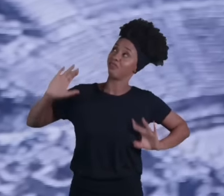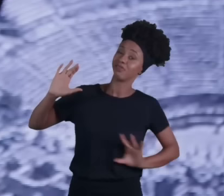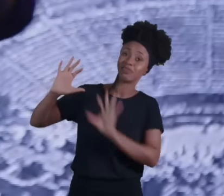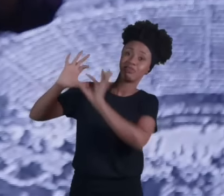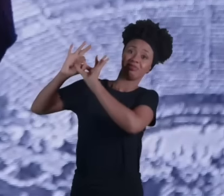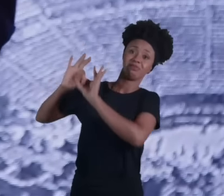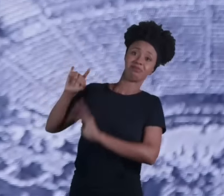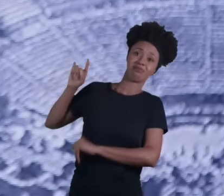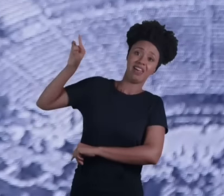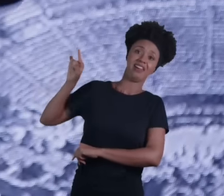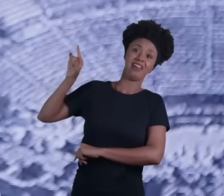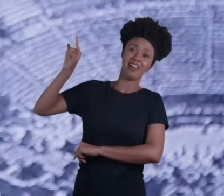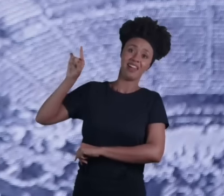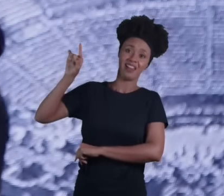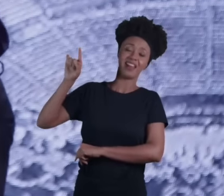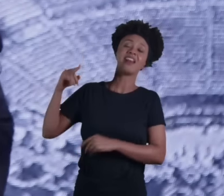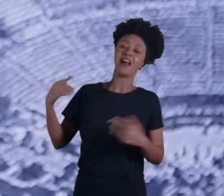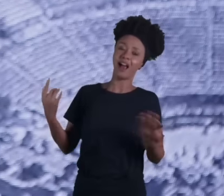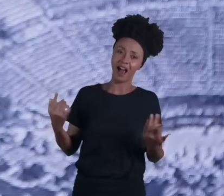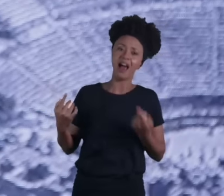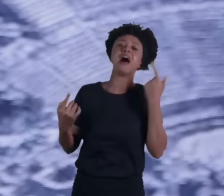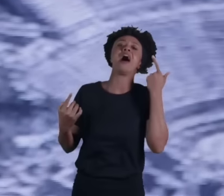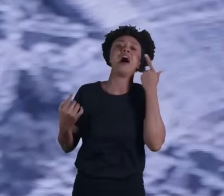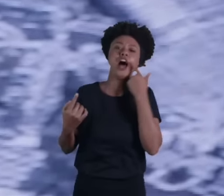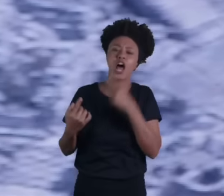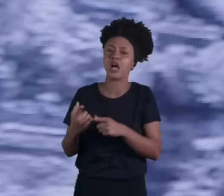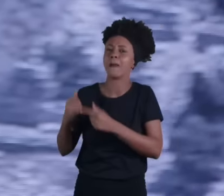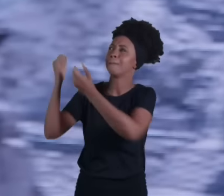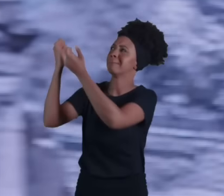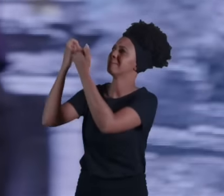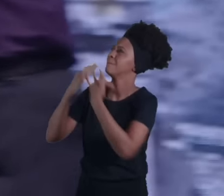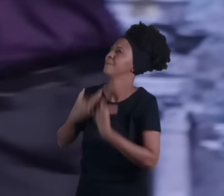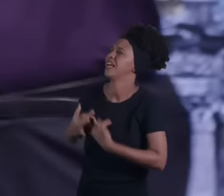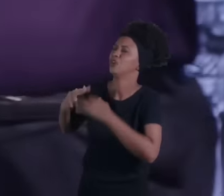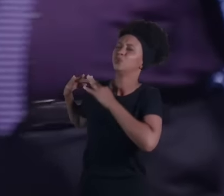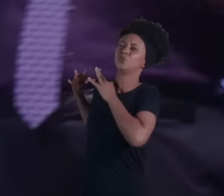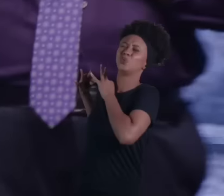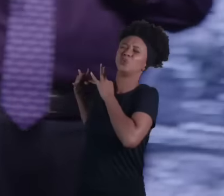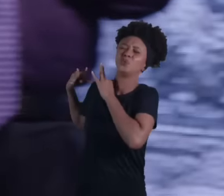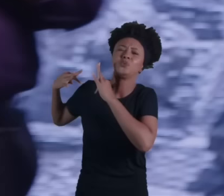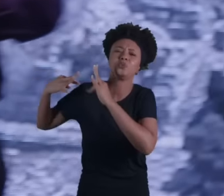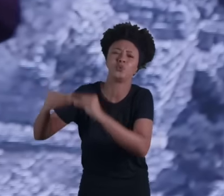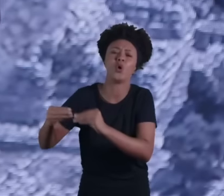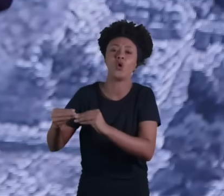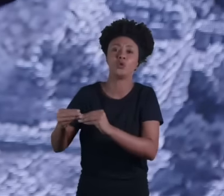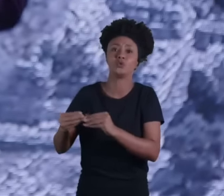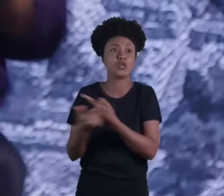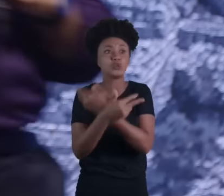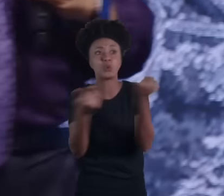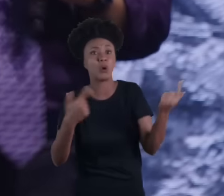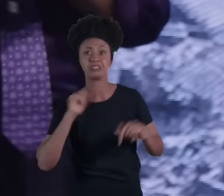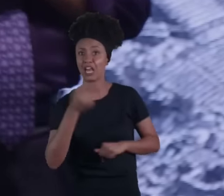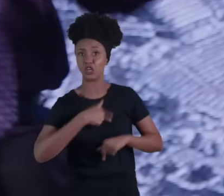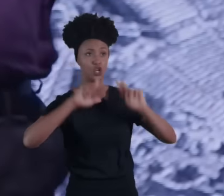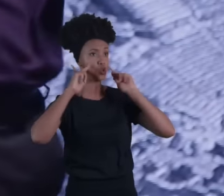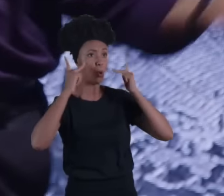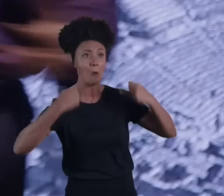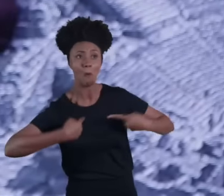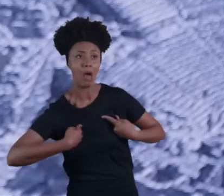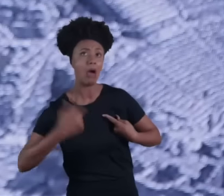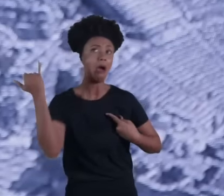nós vamos ter acesso a todas as bênçãos espirituais, aquelas que nem olhos viram, nem ouvidos